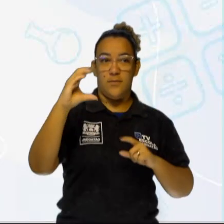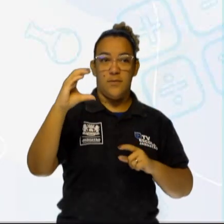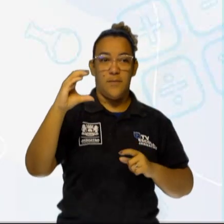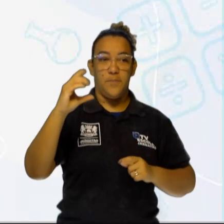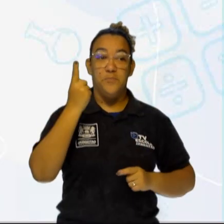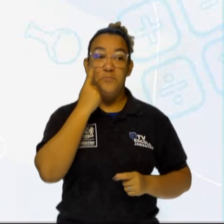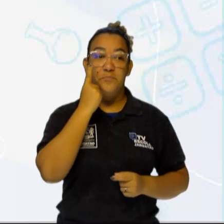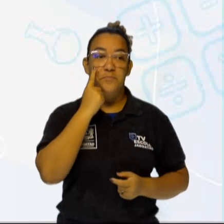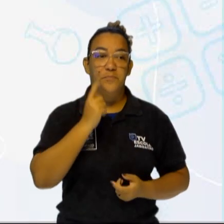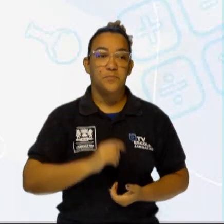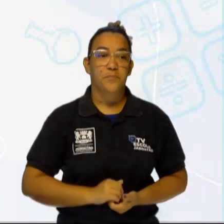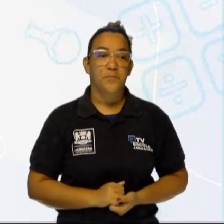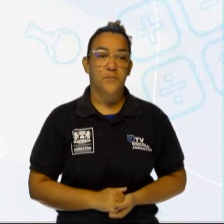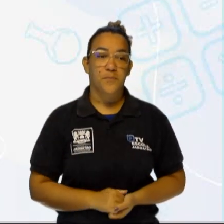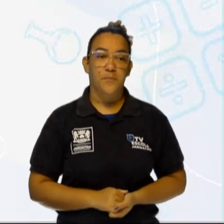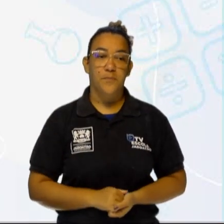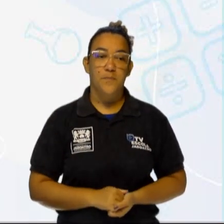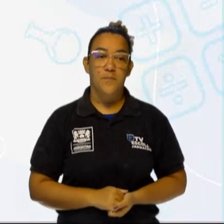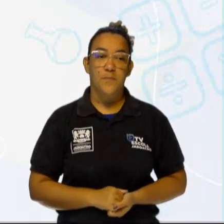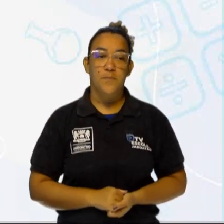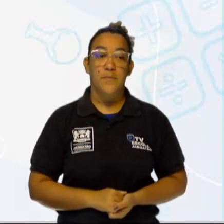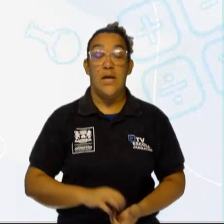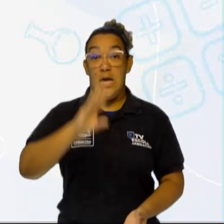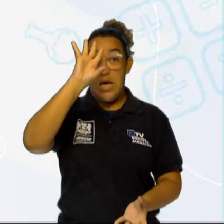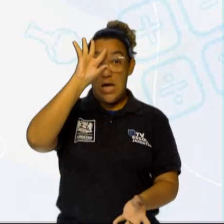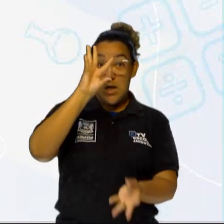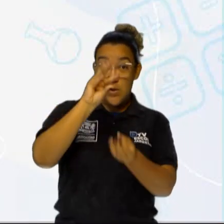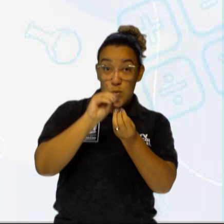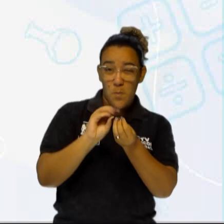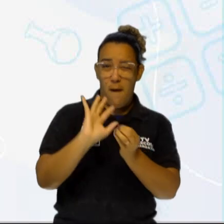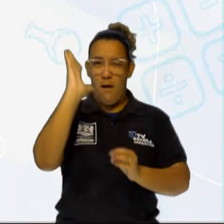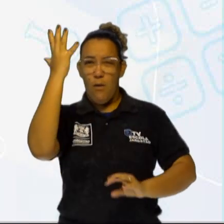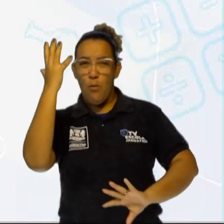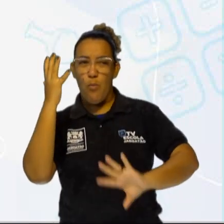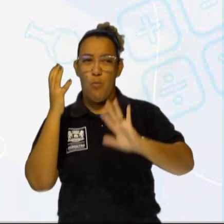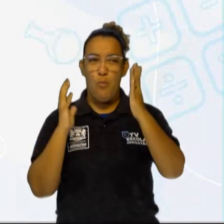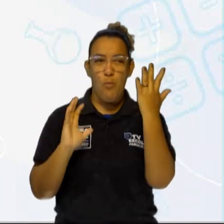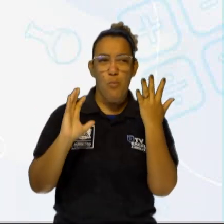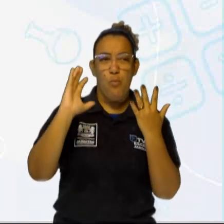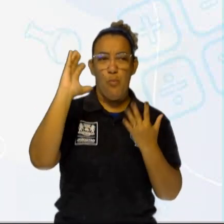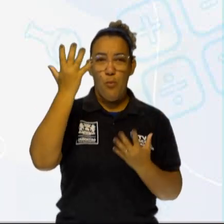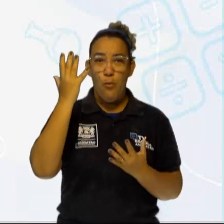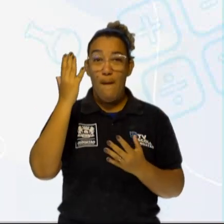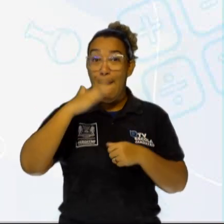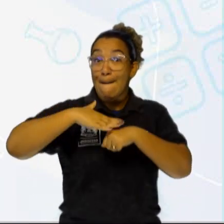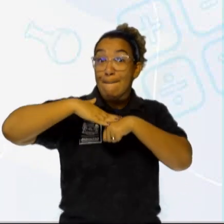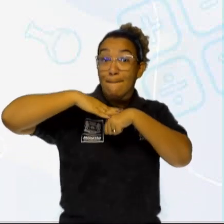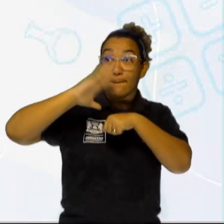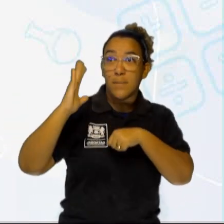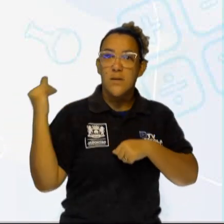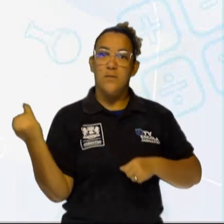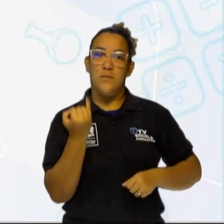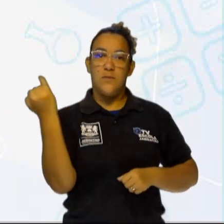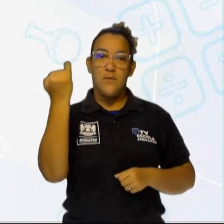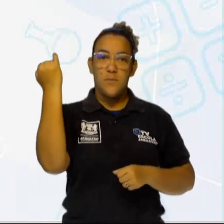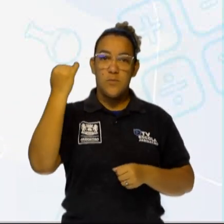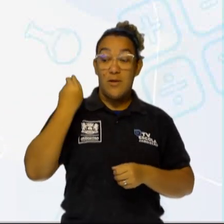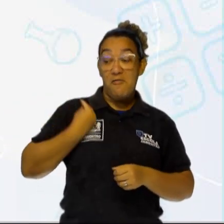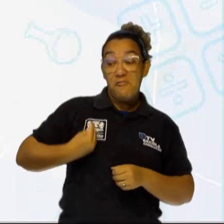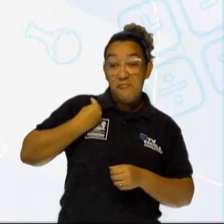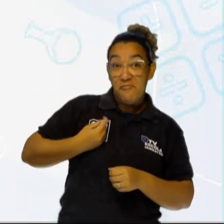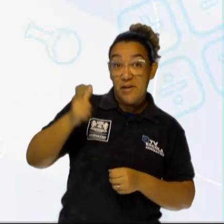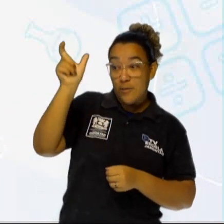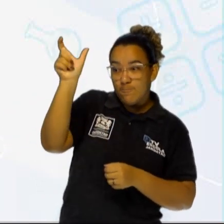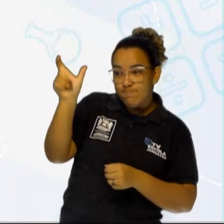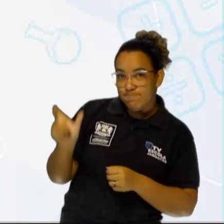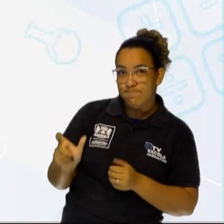lá comigo, no item C agora. Resumir os fatos mais importantes ocorridos na vida da autora, que